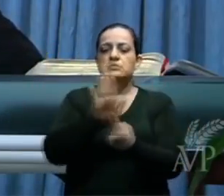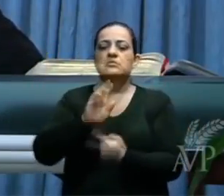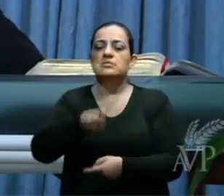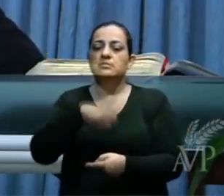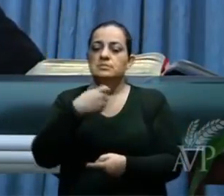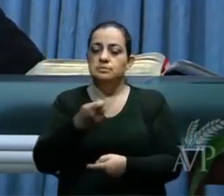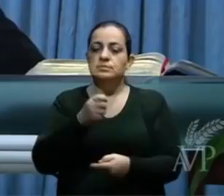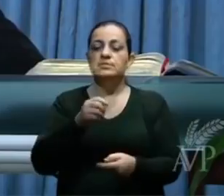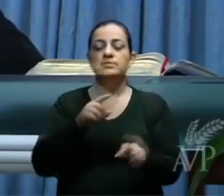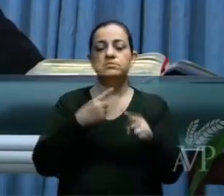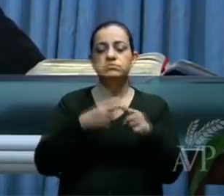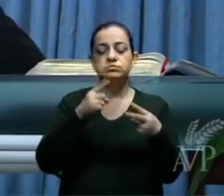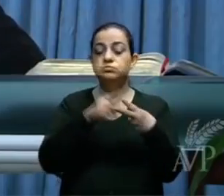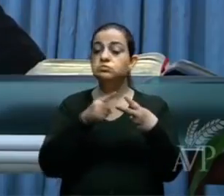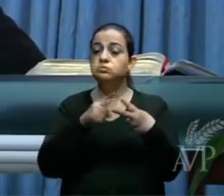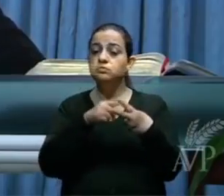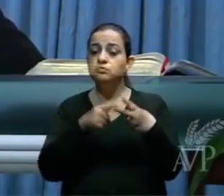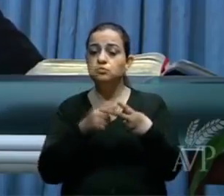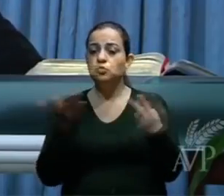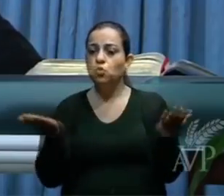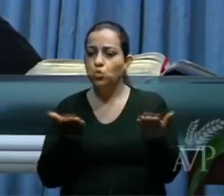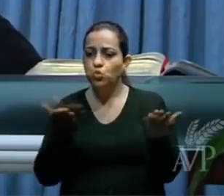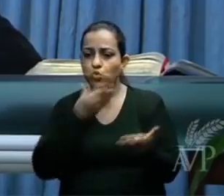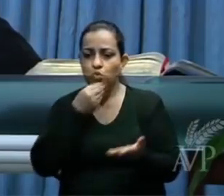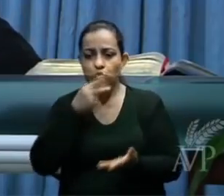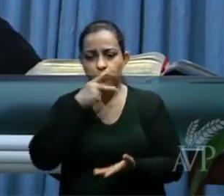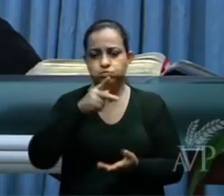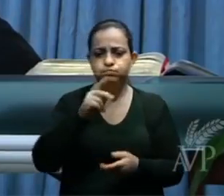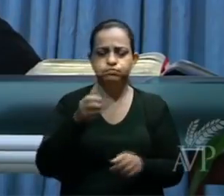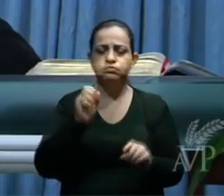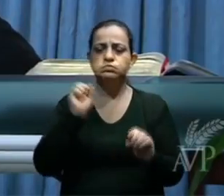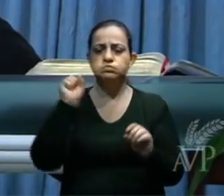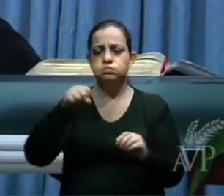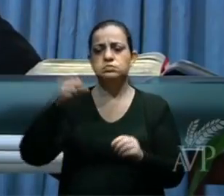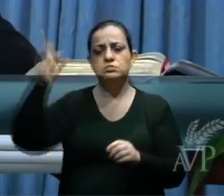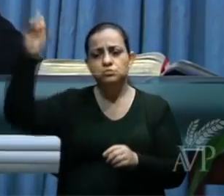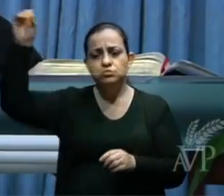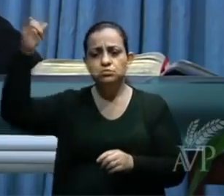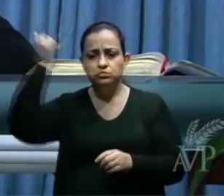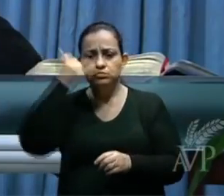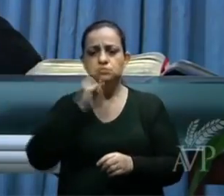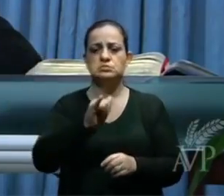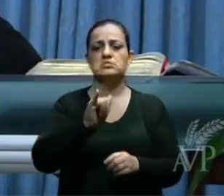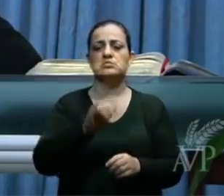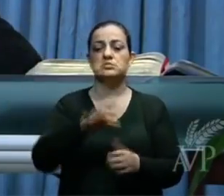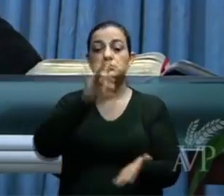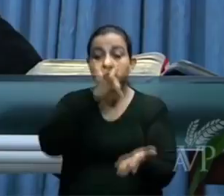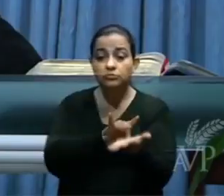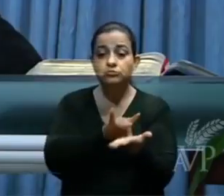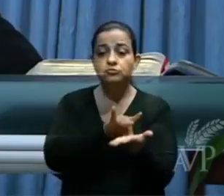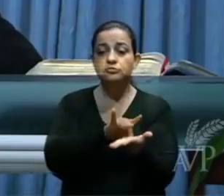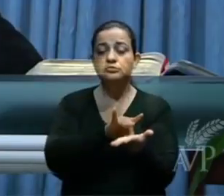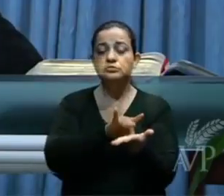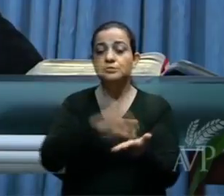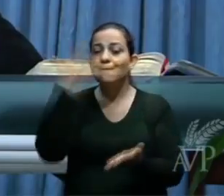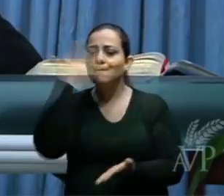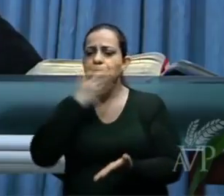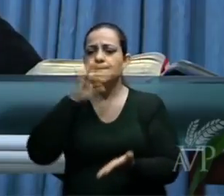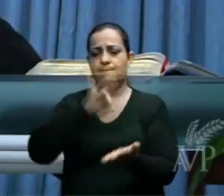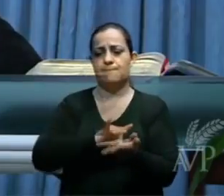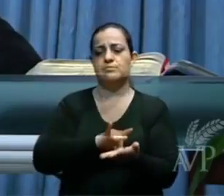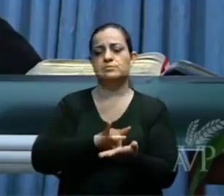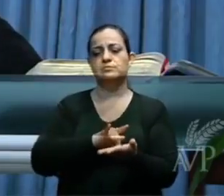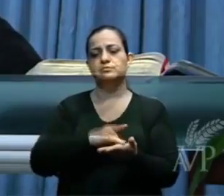os dois sinais do nosso profeta tv ele indicavam nosso profeta sim